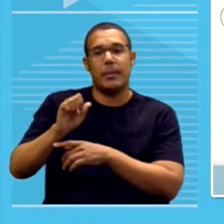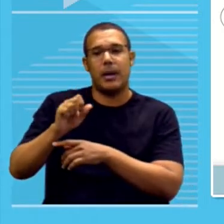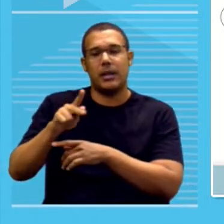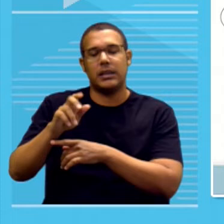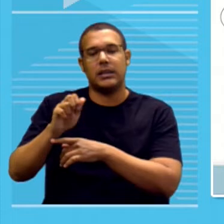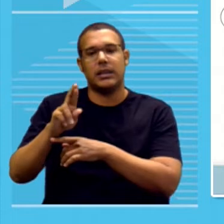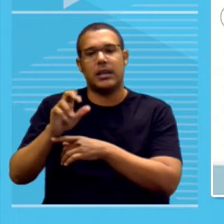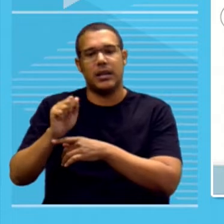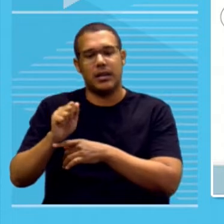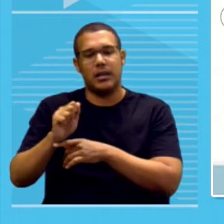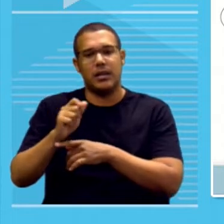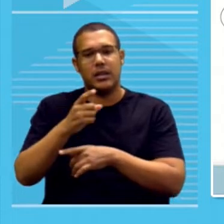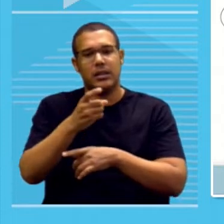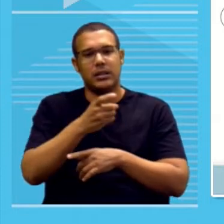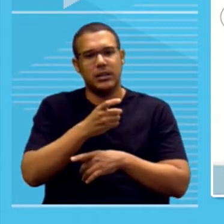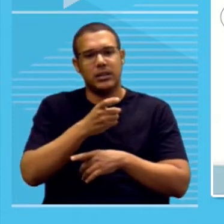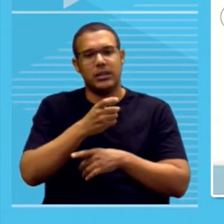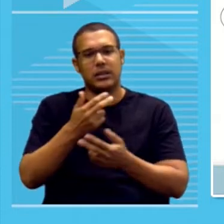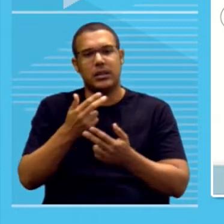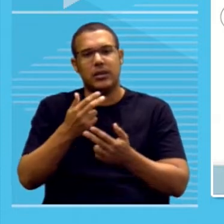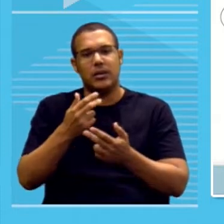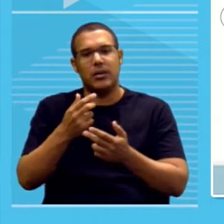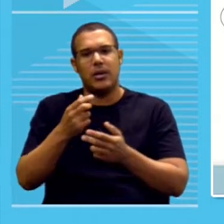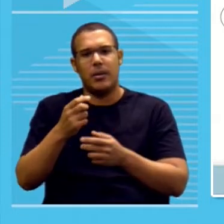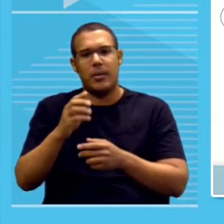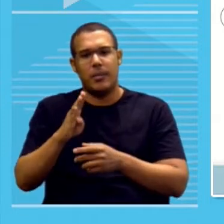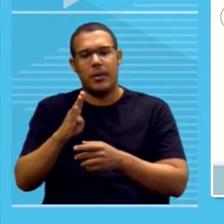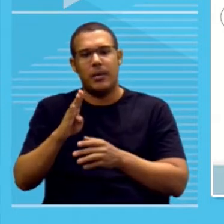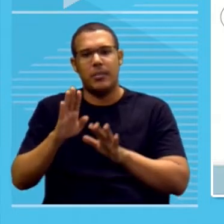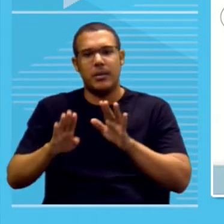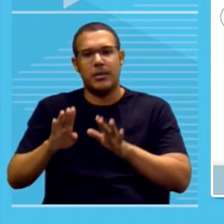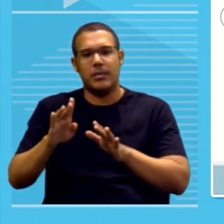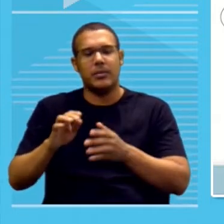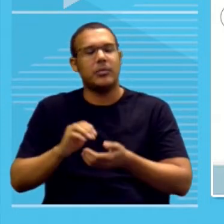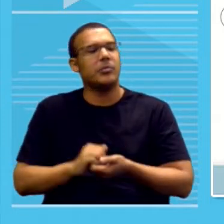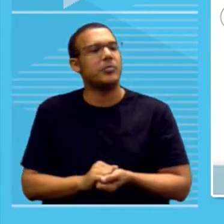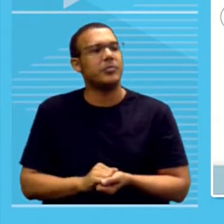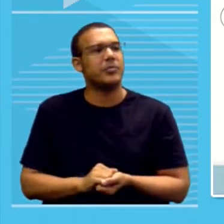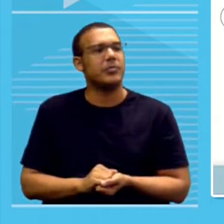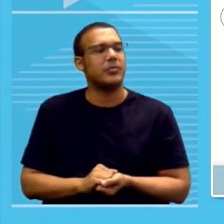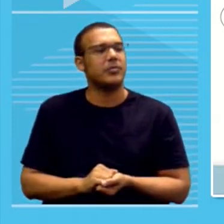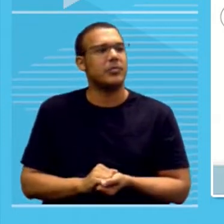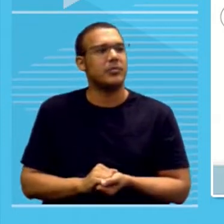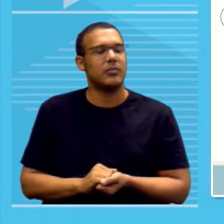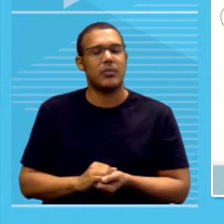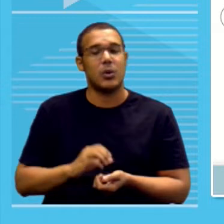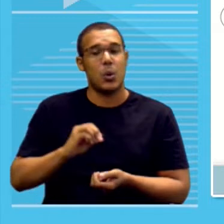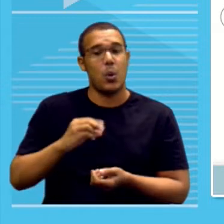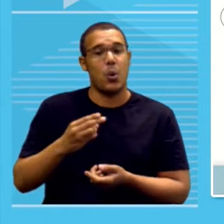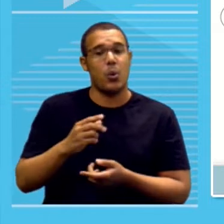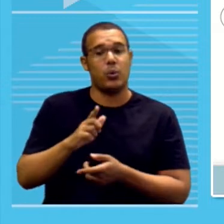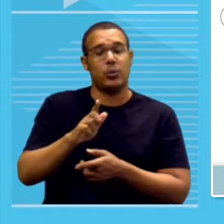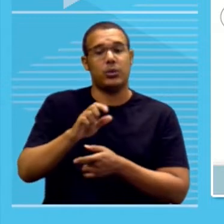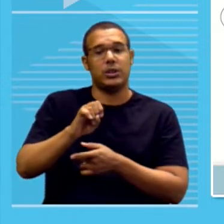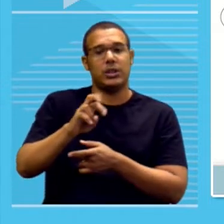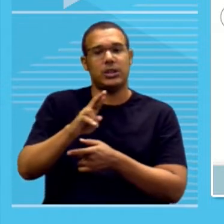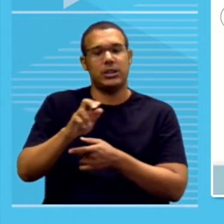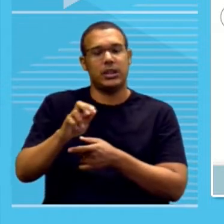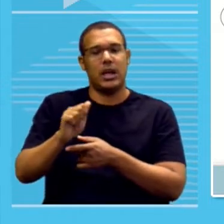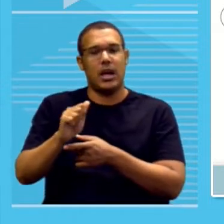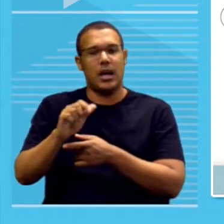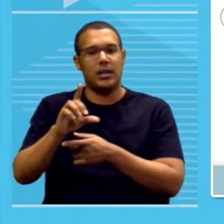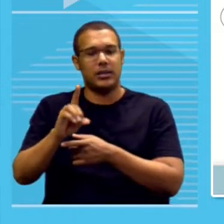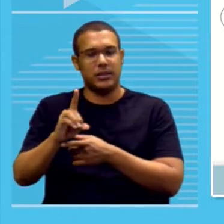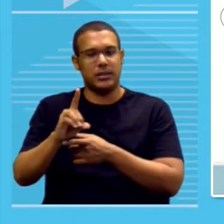igual menos B mais ou menos raiz do Delta dividido por 2A ou vai para o genrar no GH eu aprendi